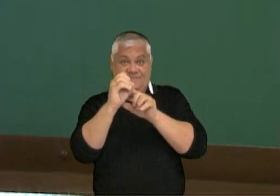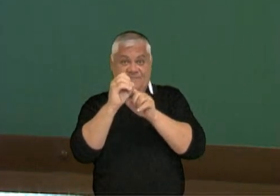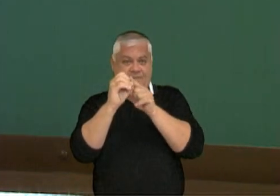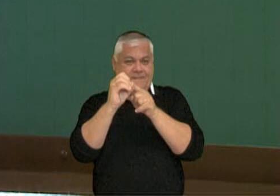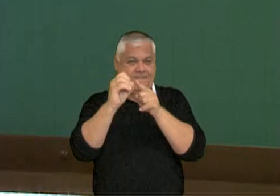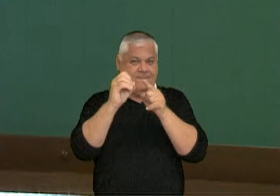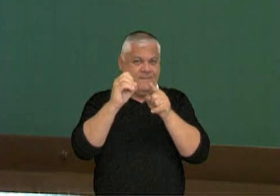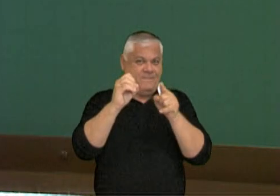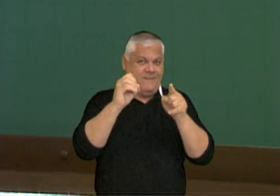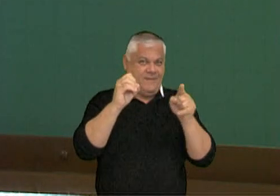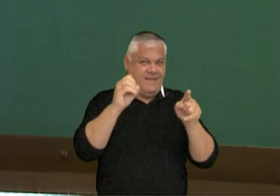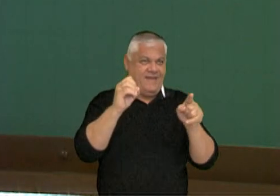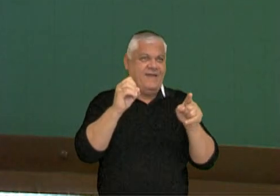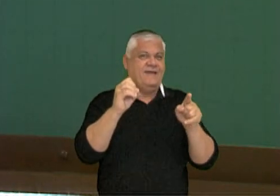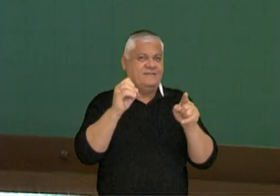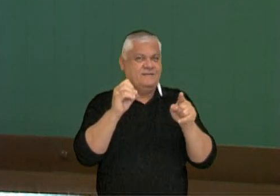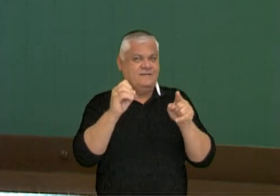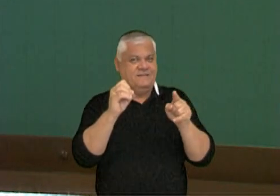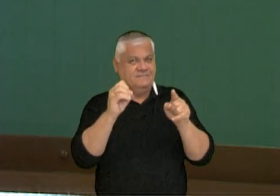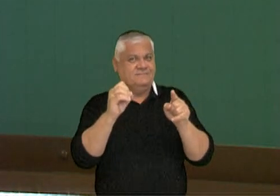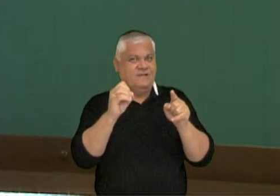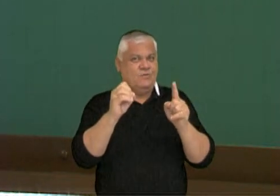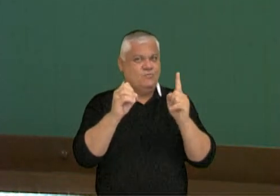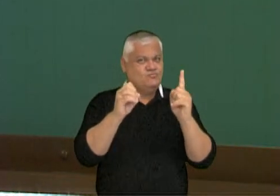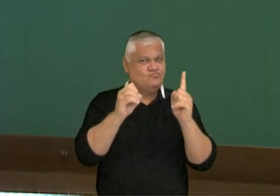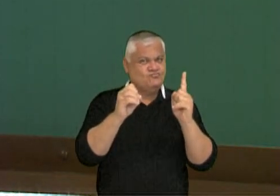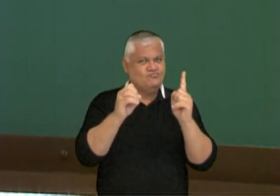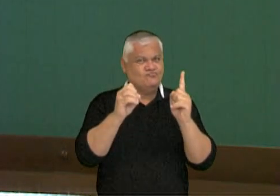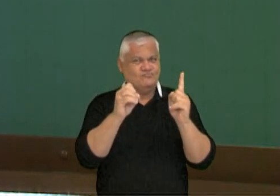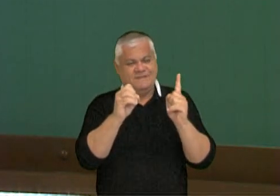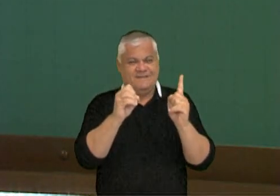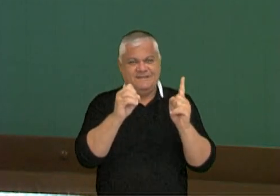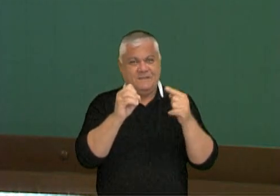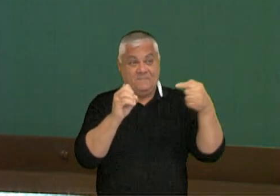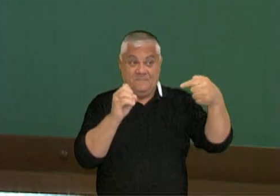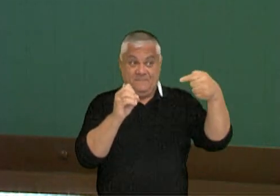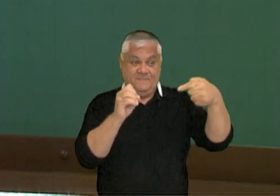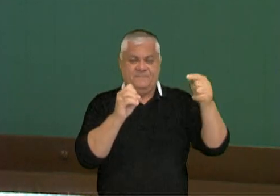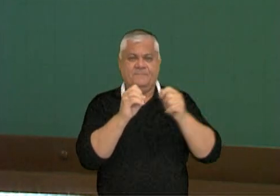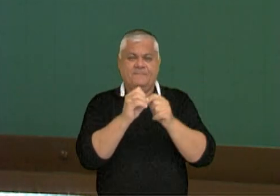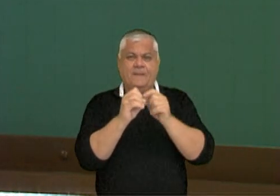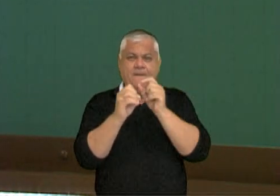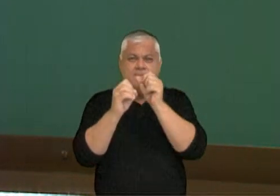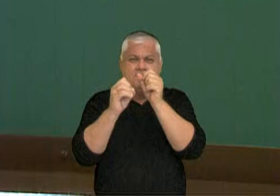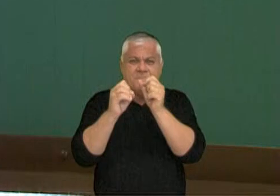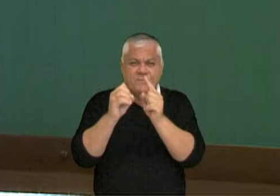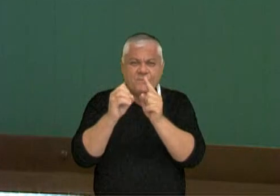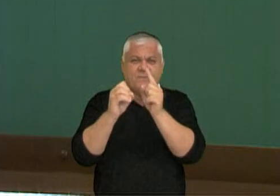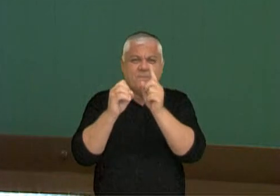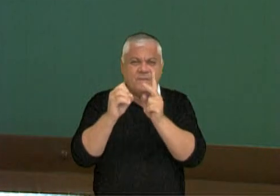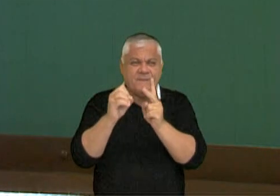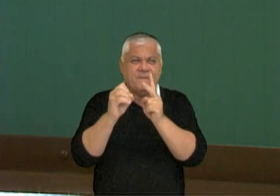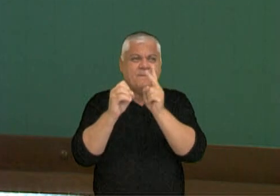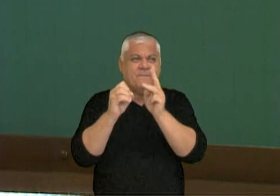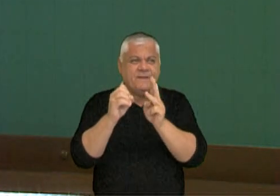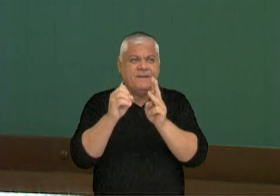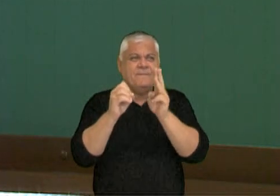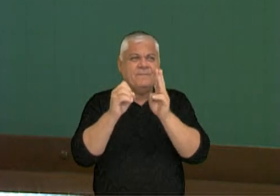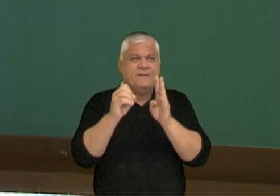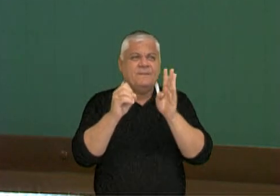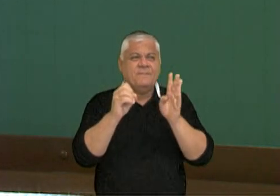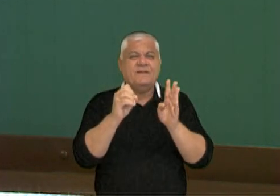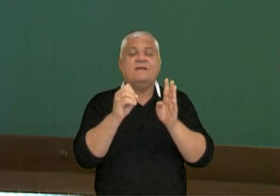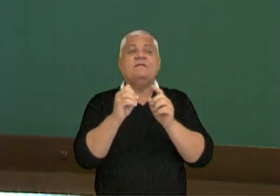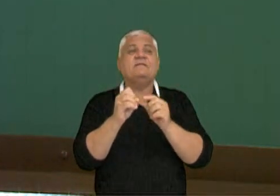de 0 entre 0 e menos 1, ok? Certo? Então, o que a professora fez? Ó, ele vai estar